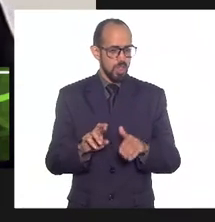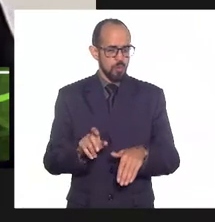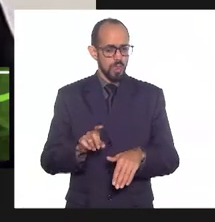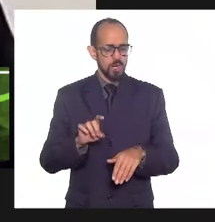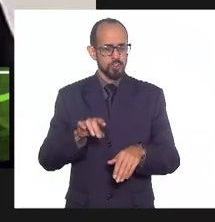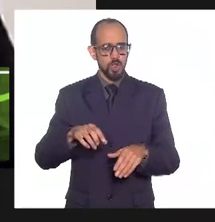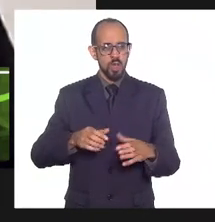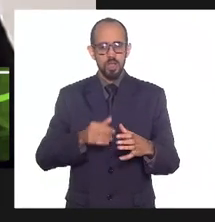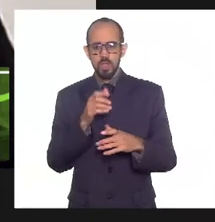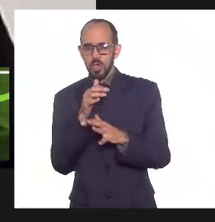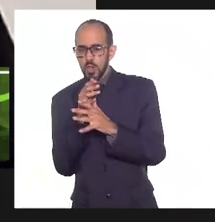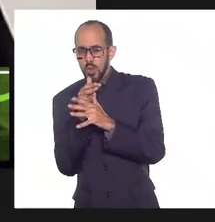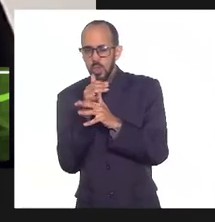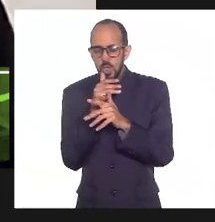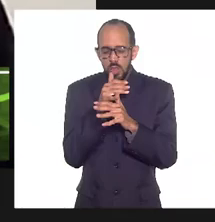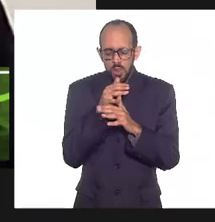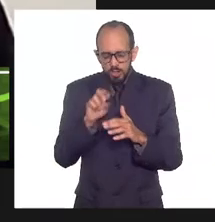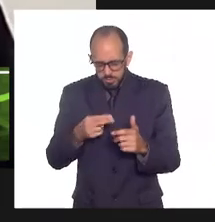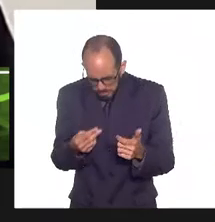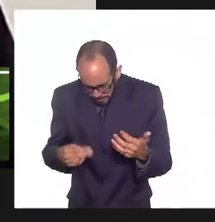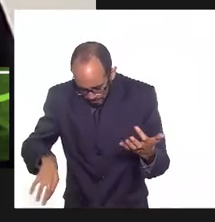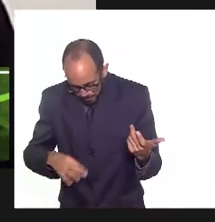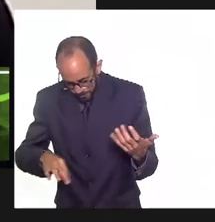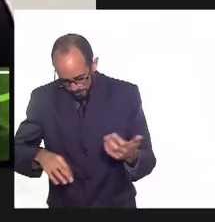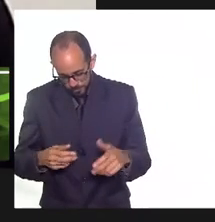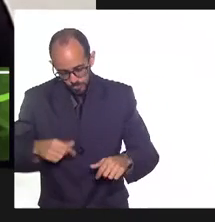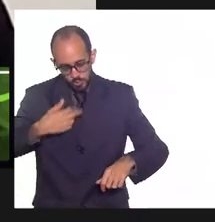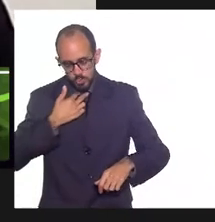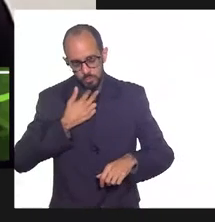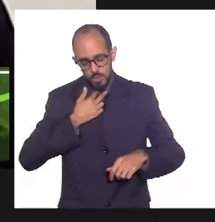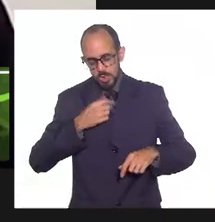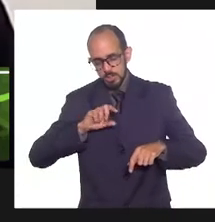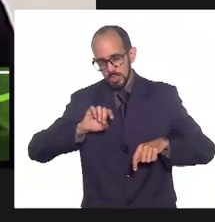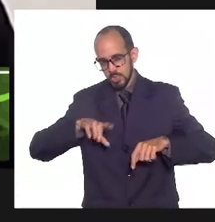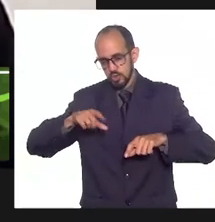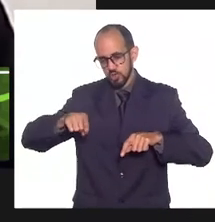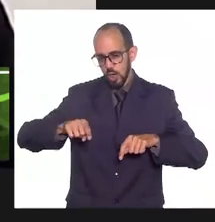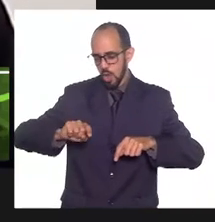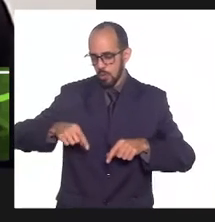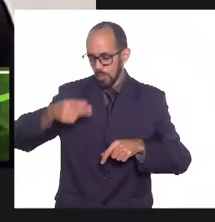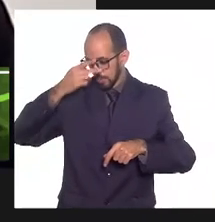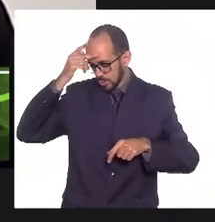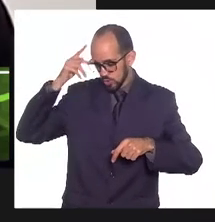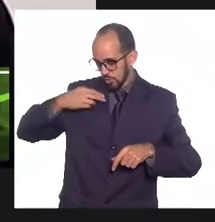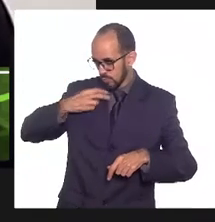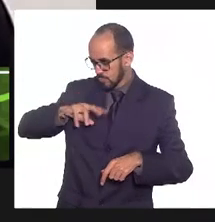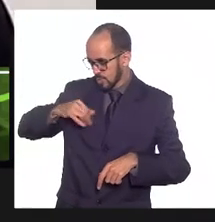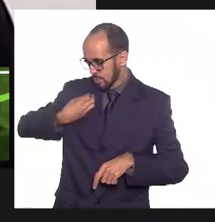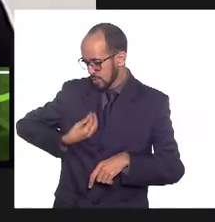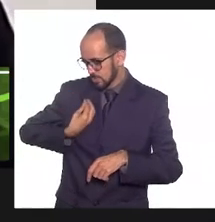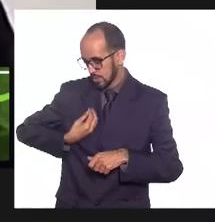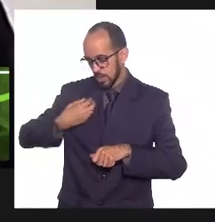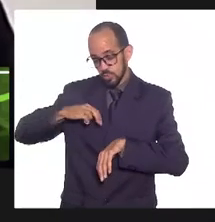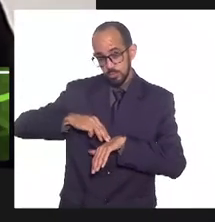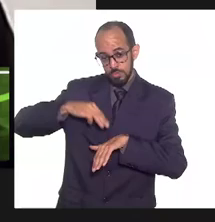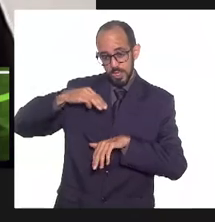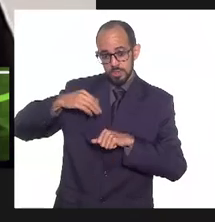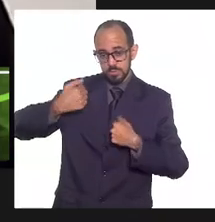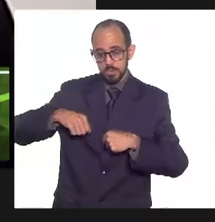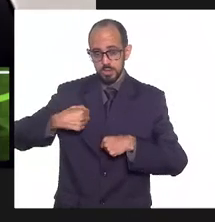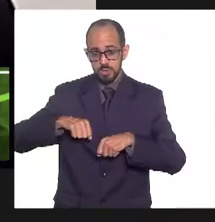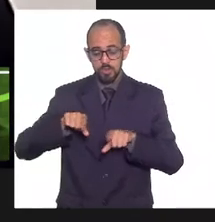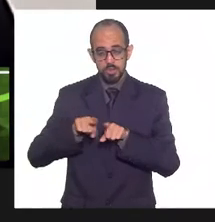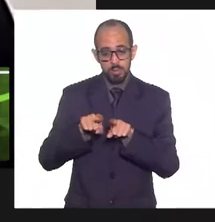instrumento não podia ser apenas um certame de competição entre as bandas mas que os mestres pudessem também